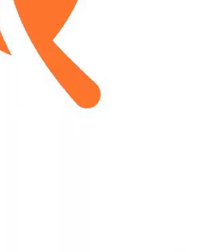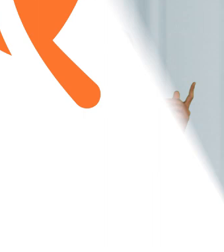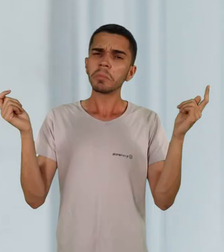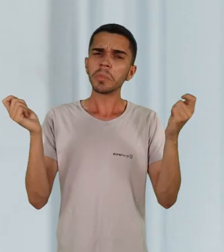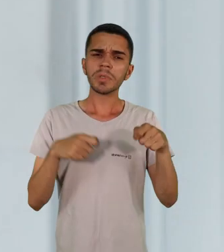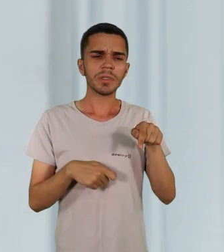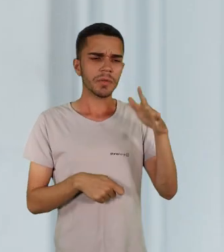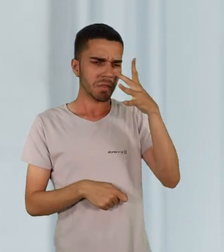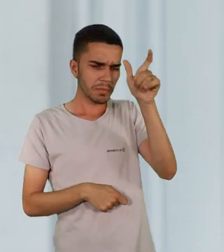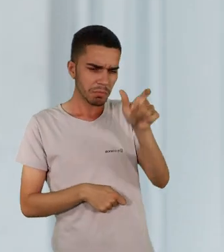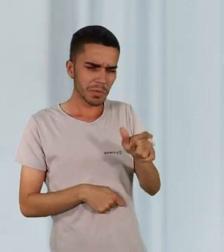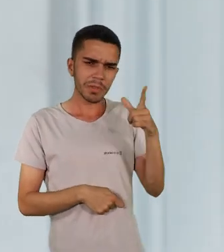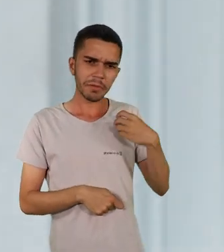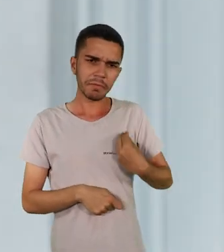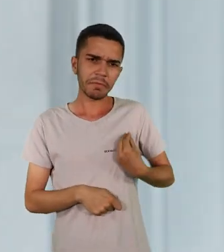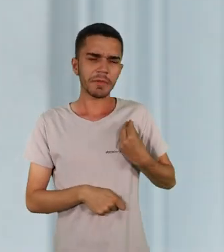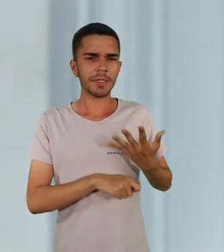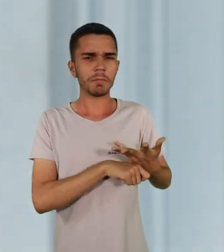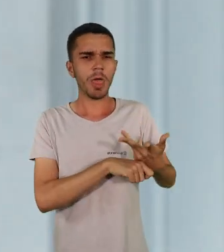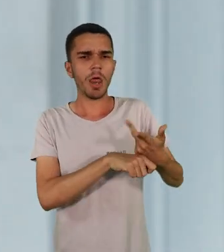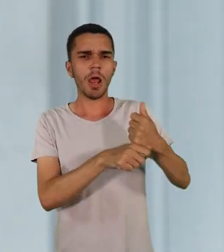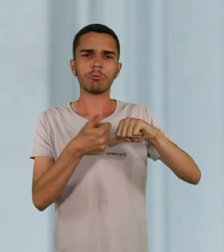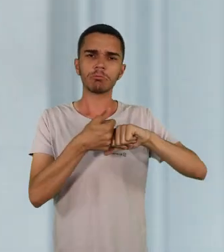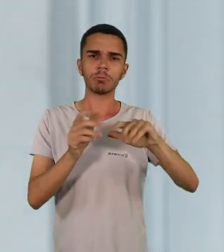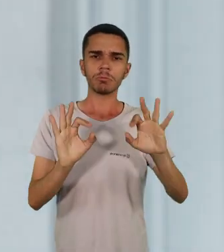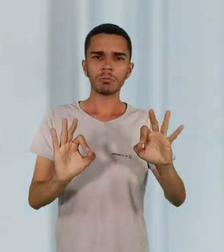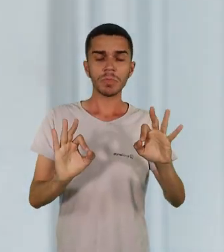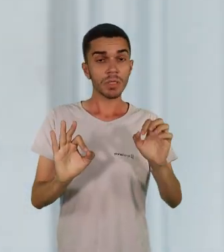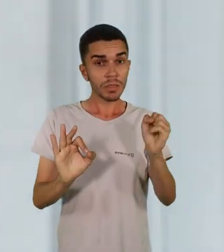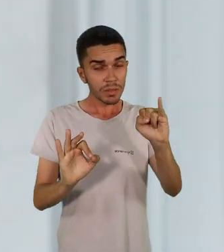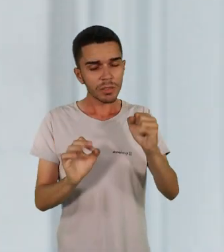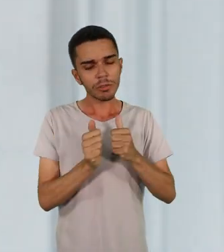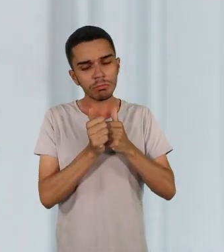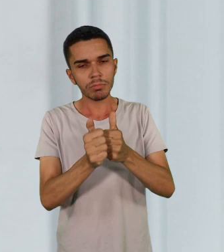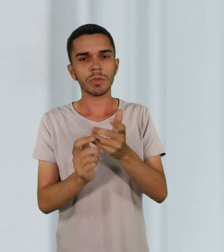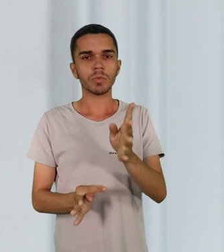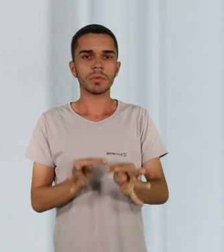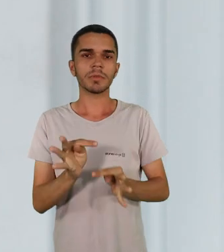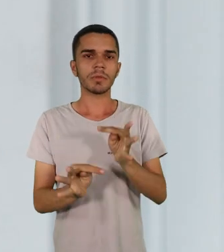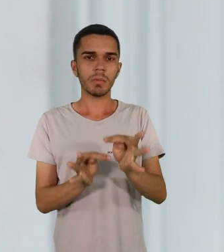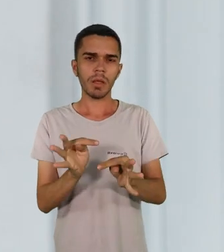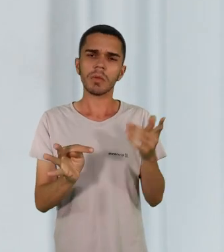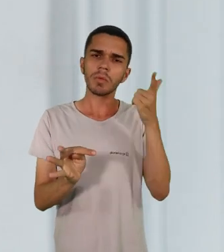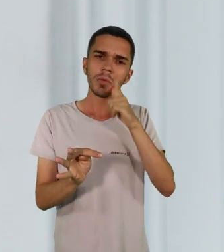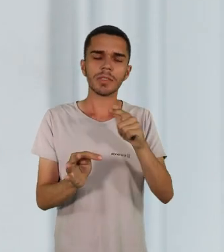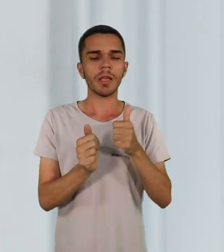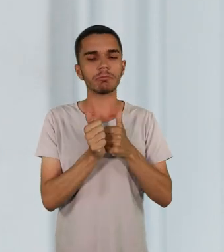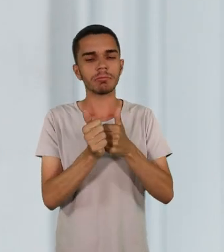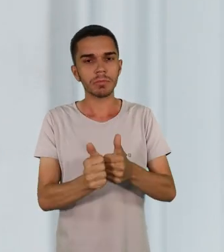É muito possível o paciente ter uma vida, uma grande qualidade de vida, desde que ele siga o tratamento, desde que